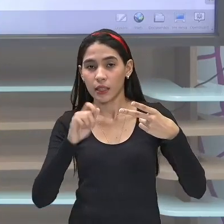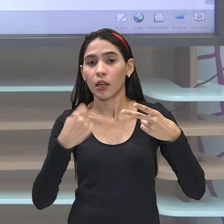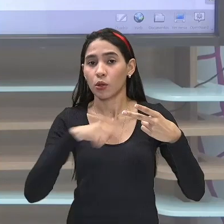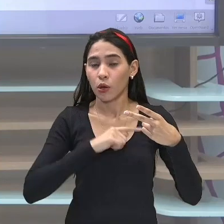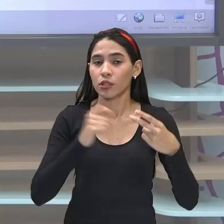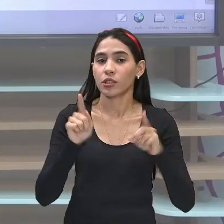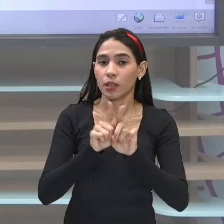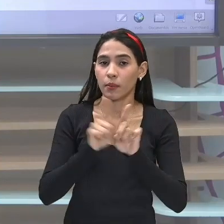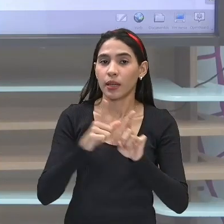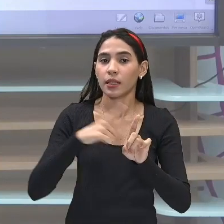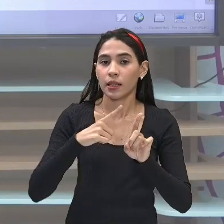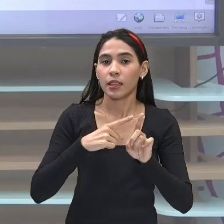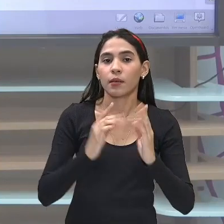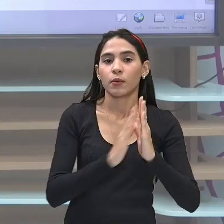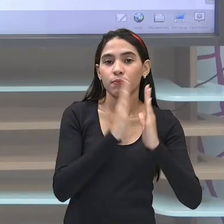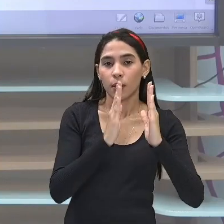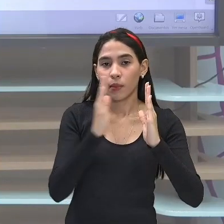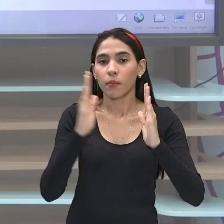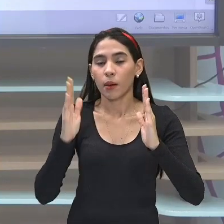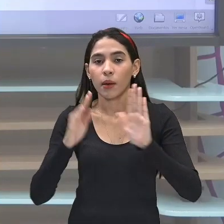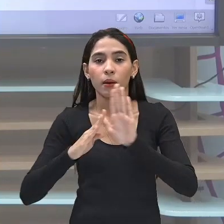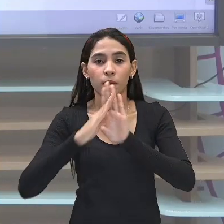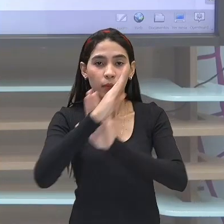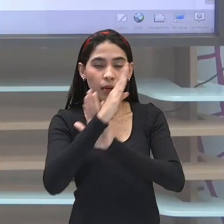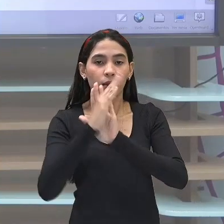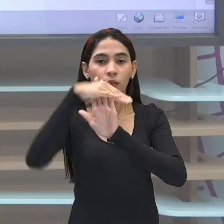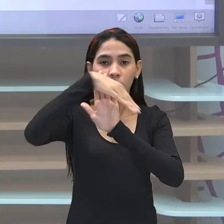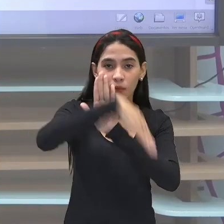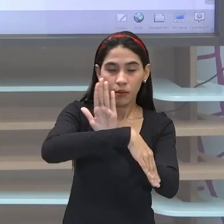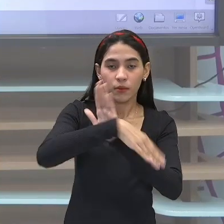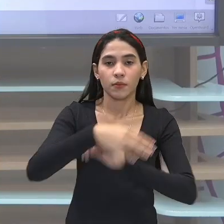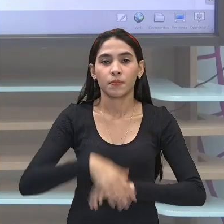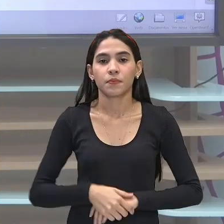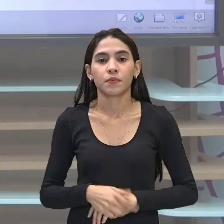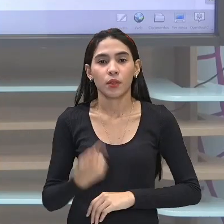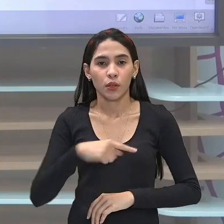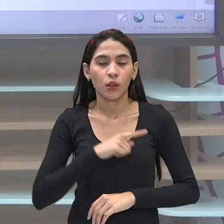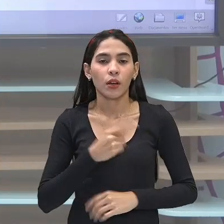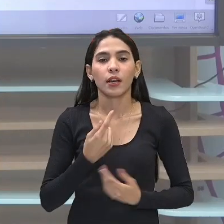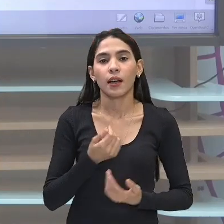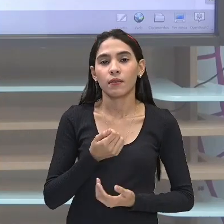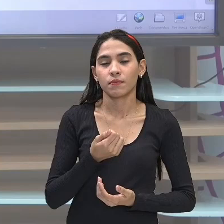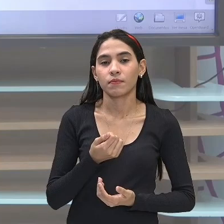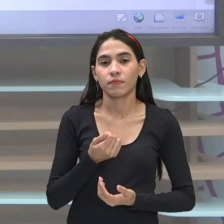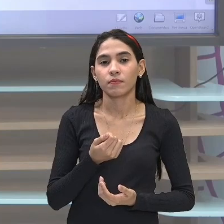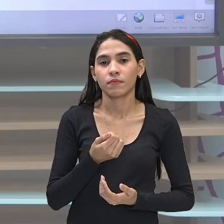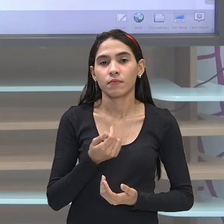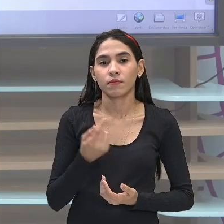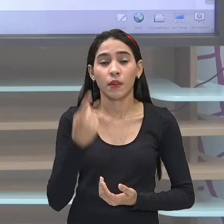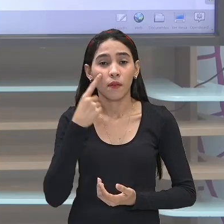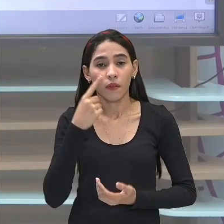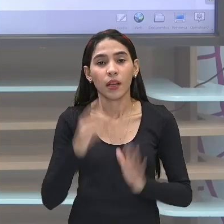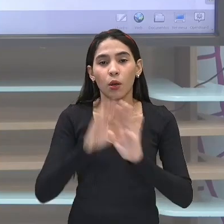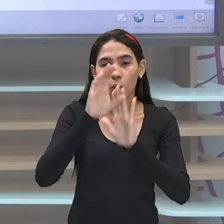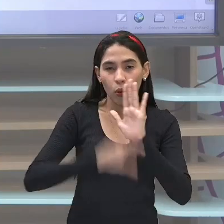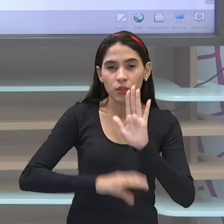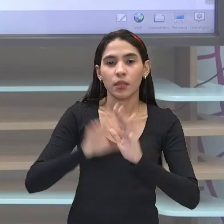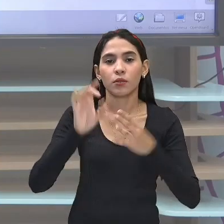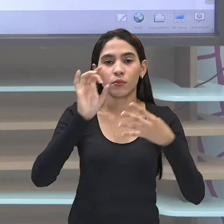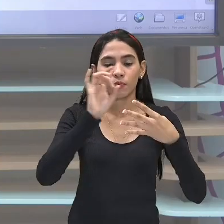números crescentes, decrescentes, né? Constantes ou oscilantes. A gente vai ver a definição de cada